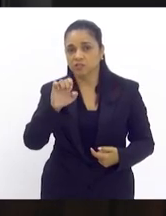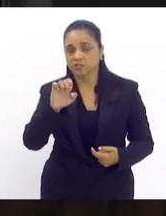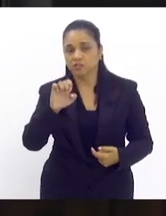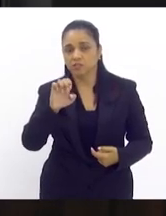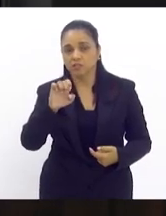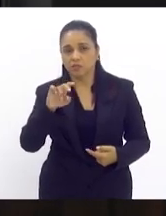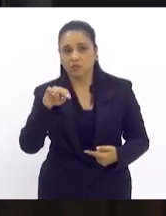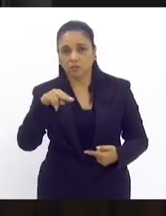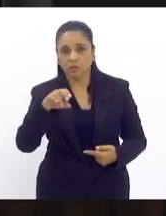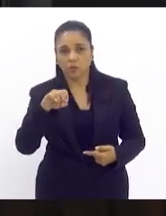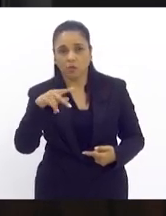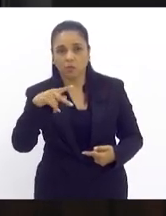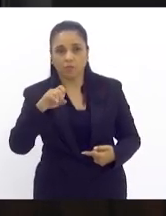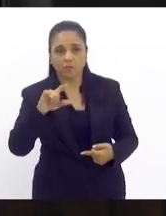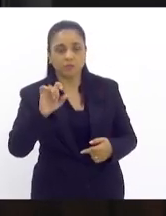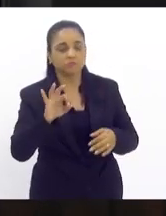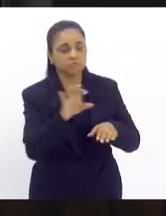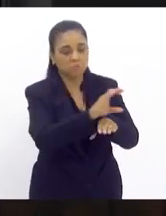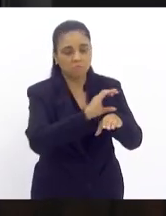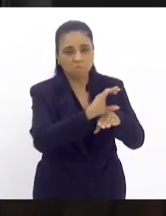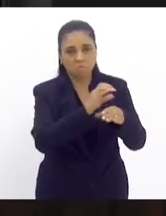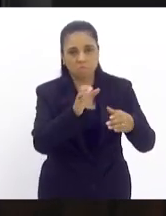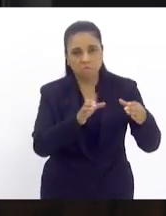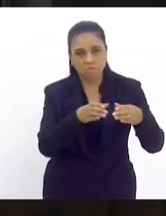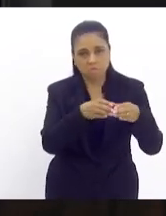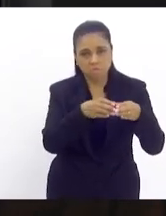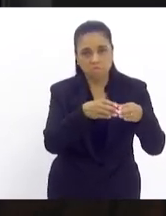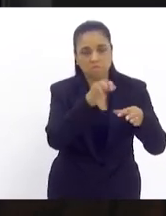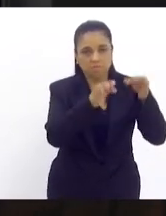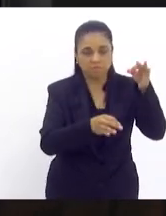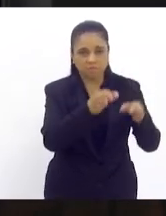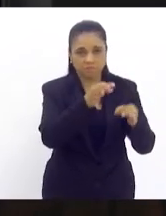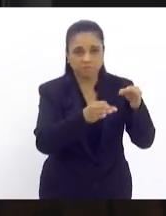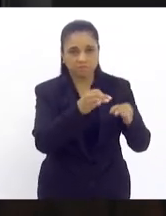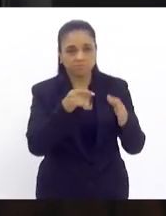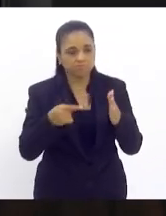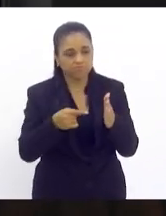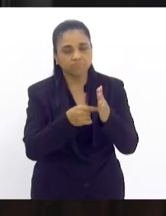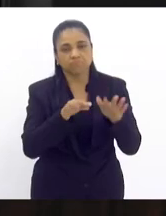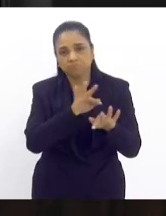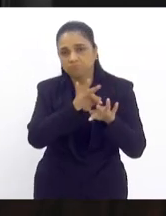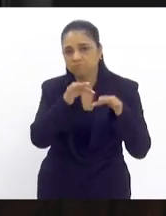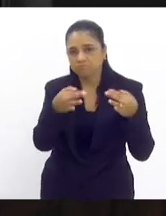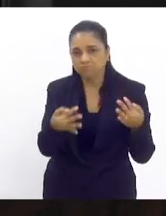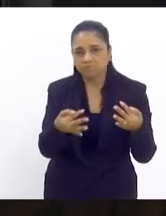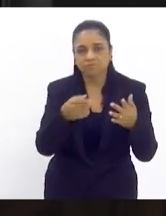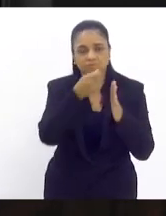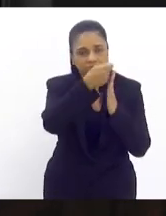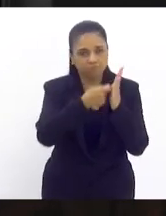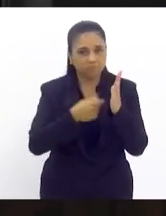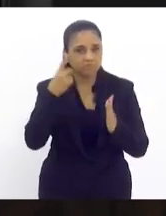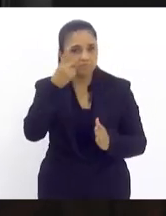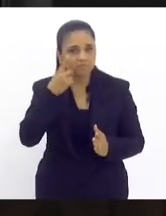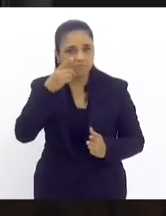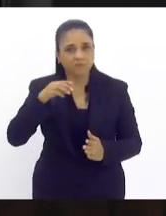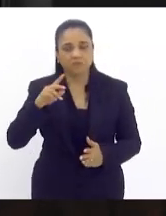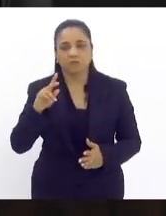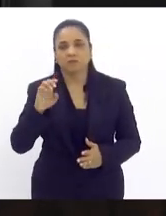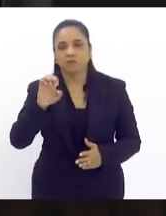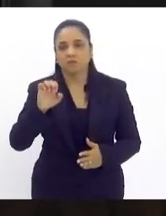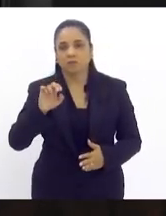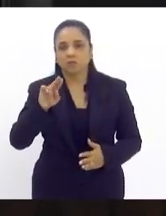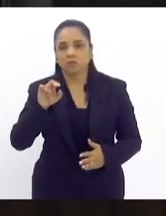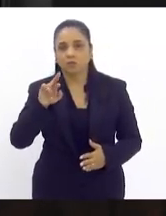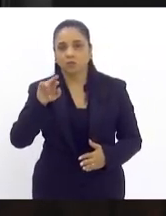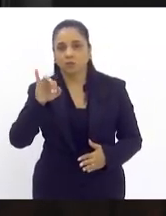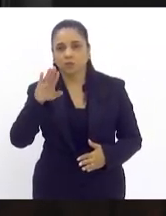Parecer da Comissão de Indicações Legislativas pela transformação em indicação simples. Relator, deputado Eurico Júnior.